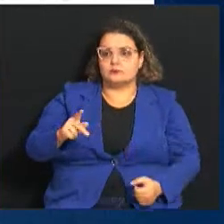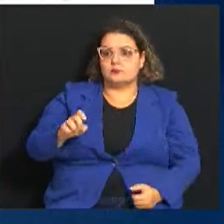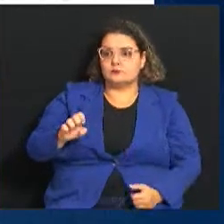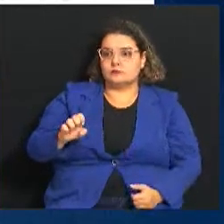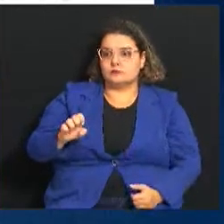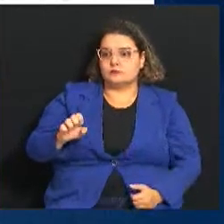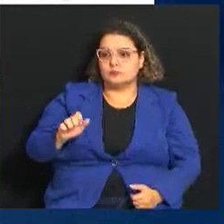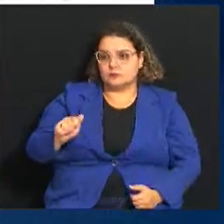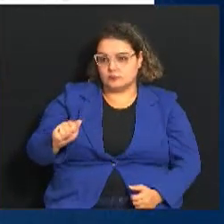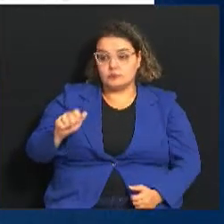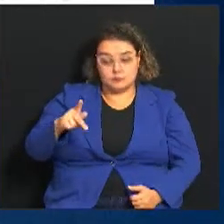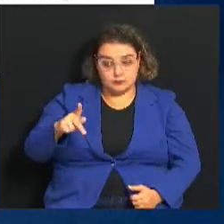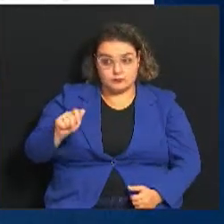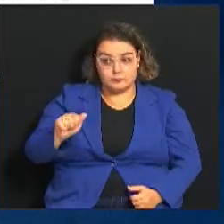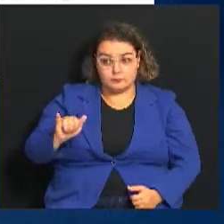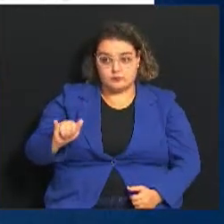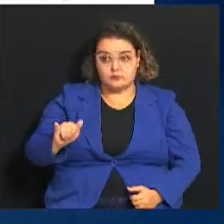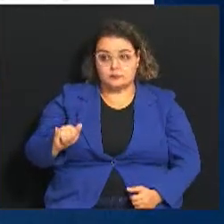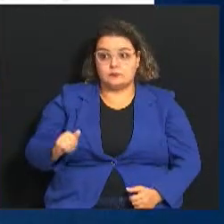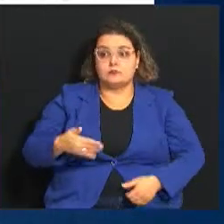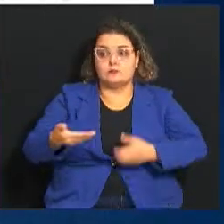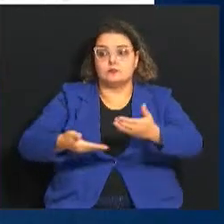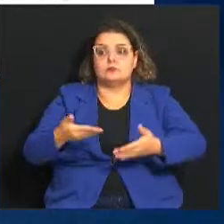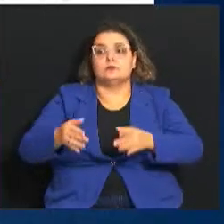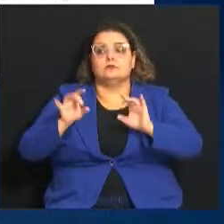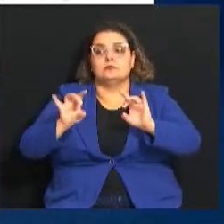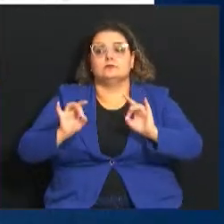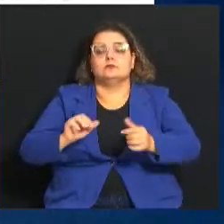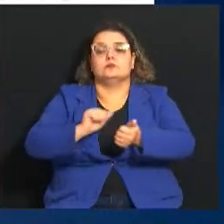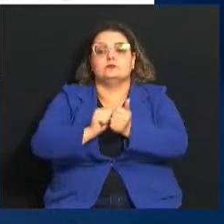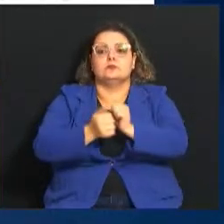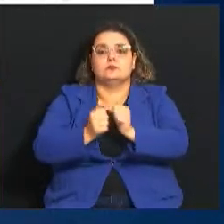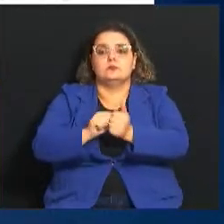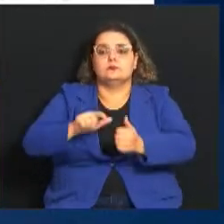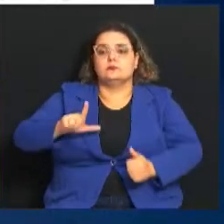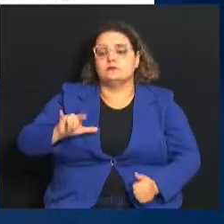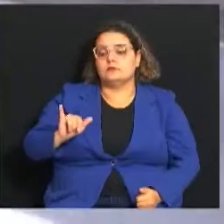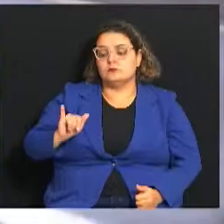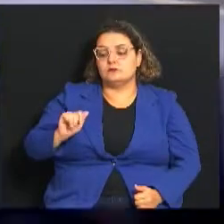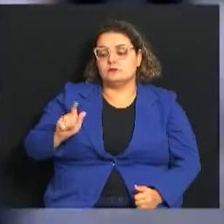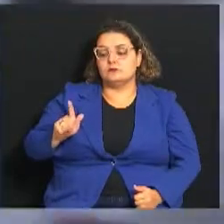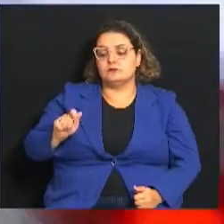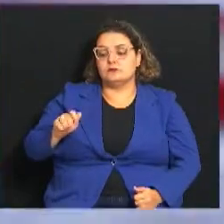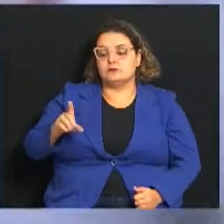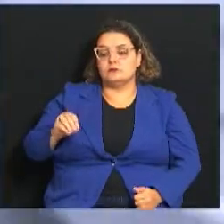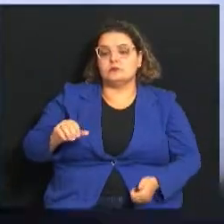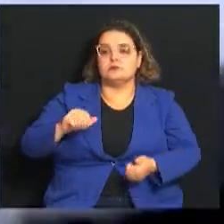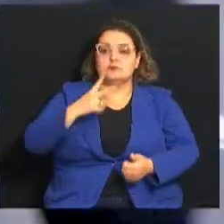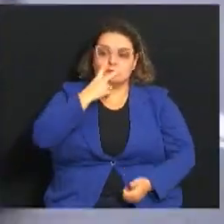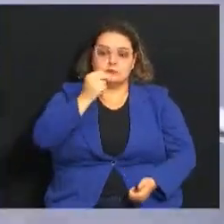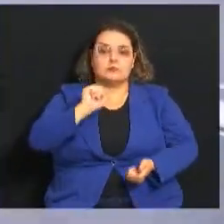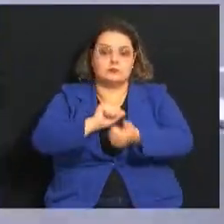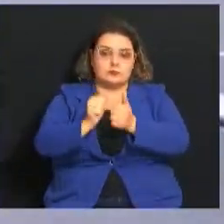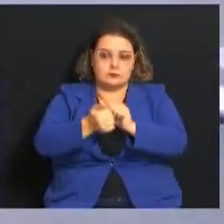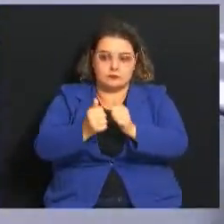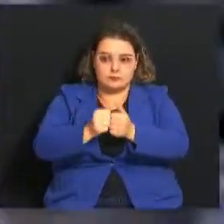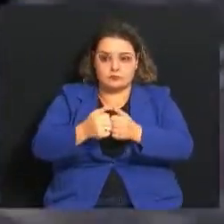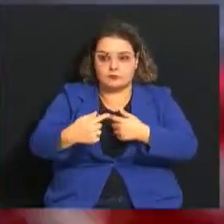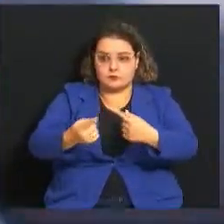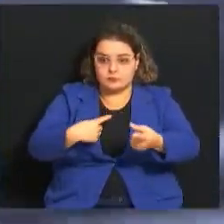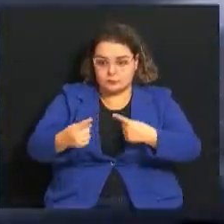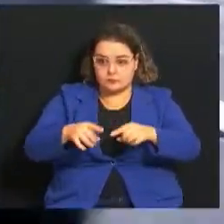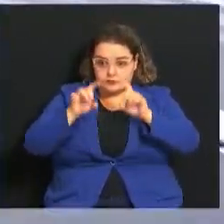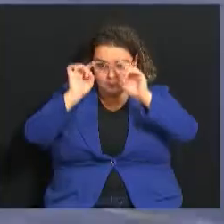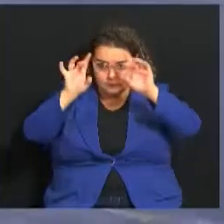Acessibilidade Inclusiva, ao Serviço Especial Conveniado Ligado e às vans escolares adaptadas, que utilizem faixas e corredores